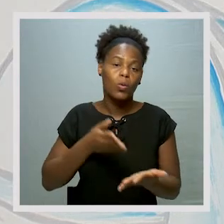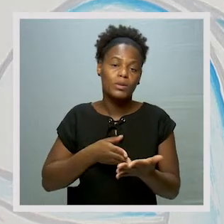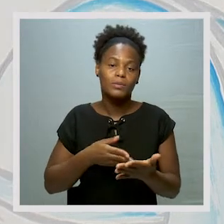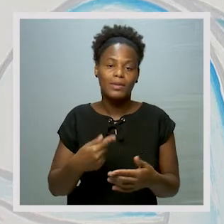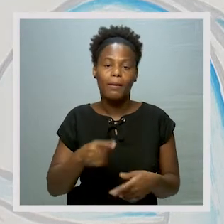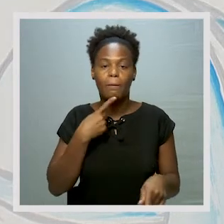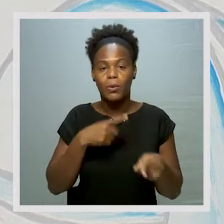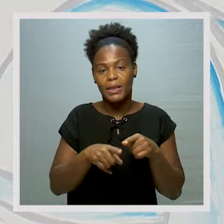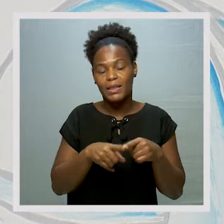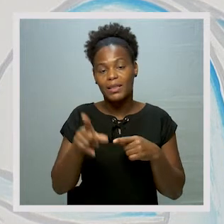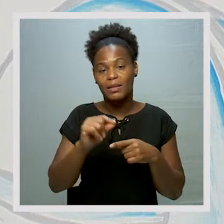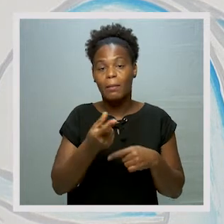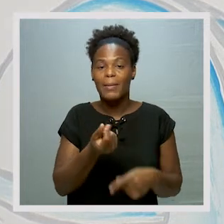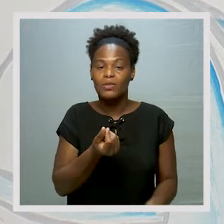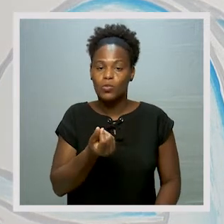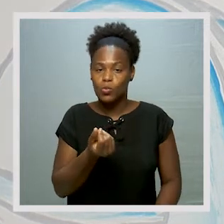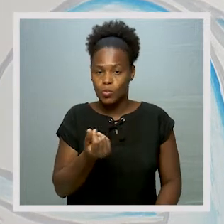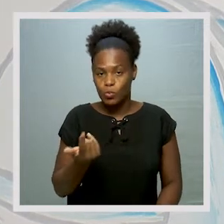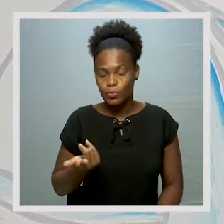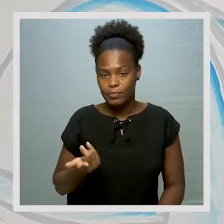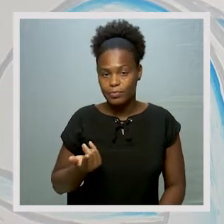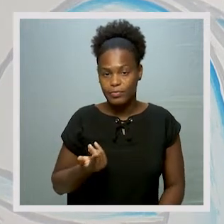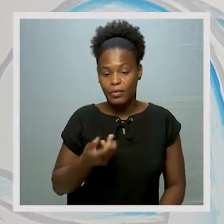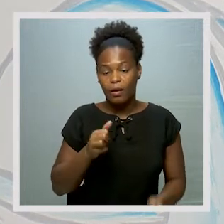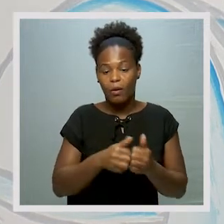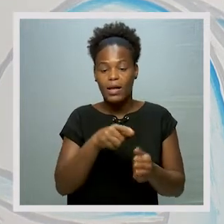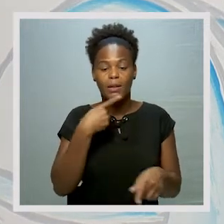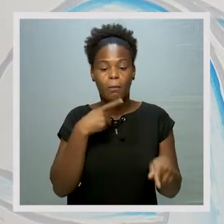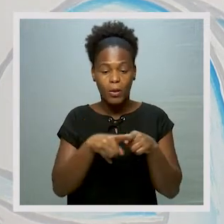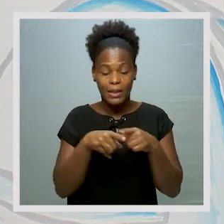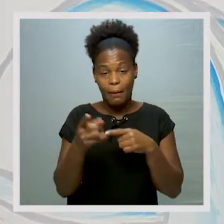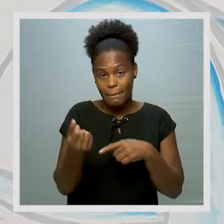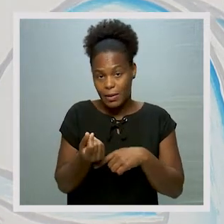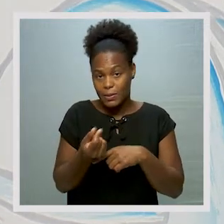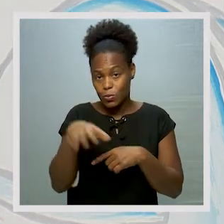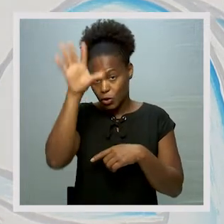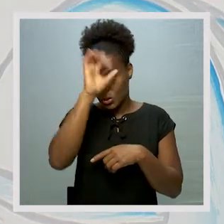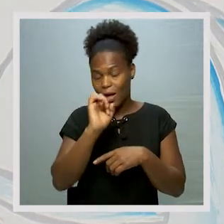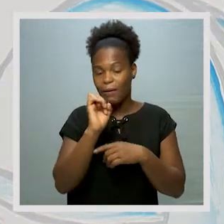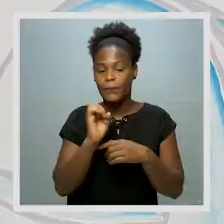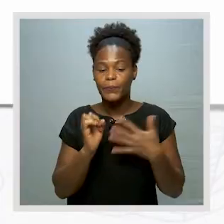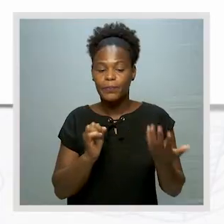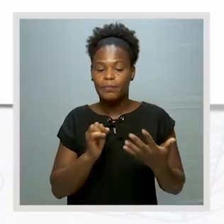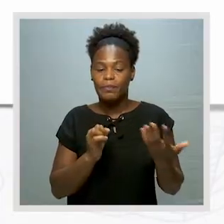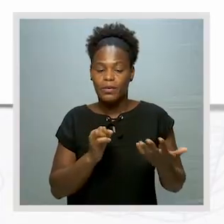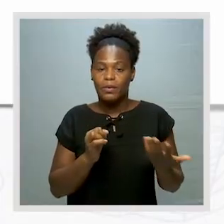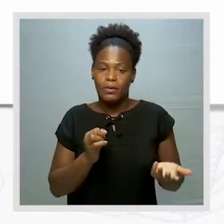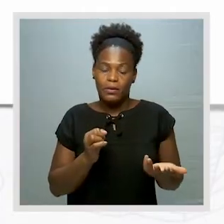nós temos a política de preços. Com esta política, o Estado